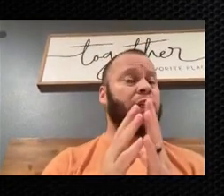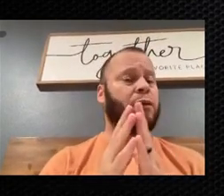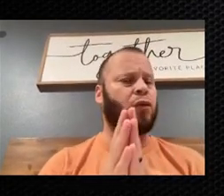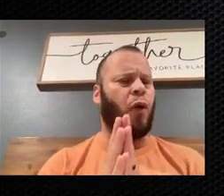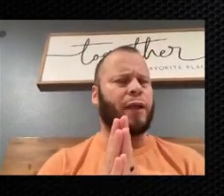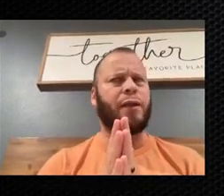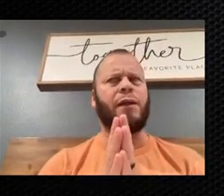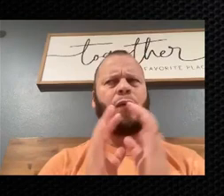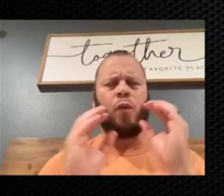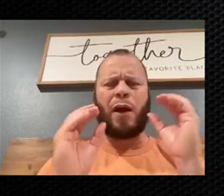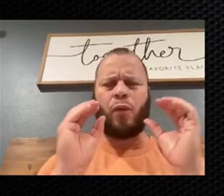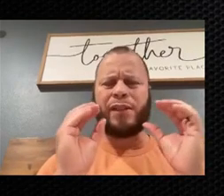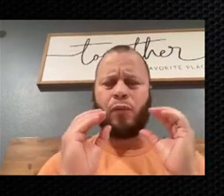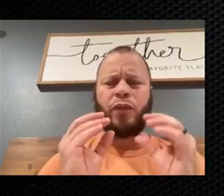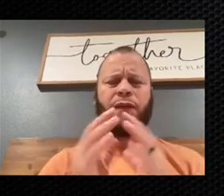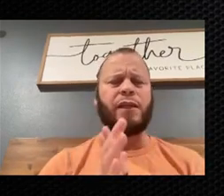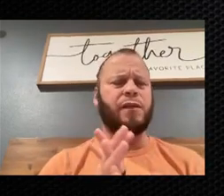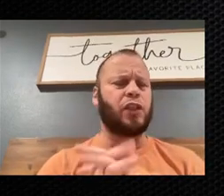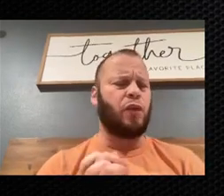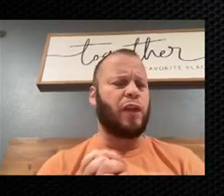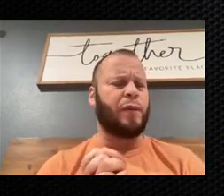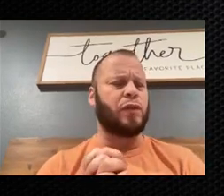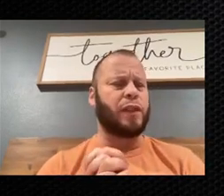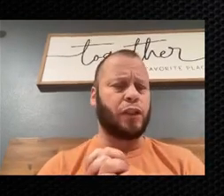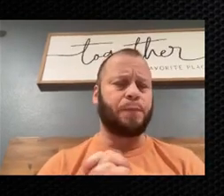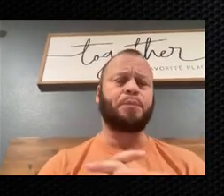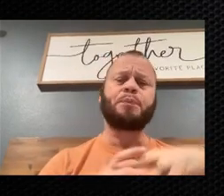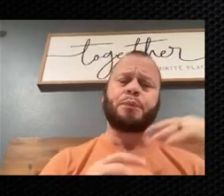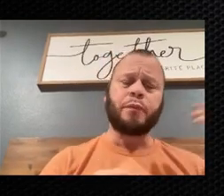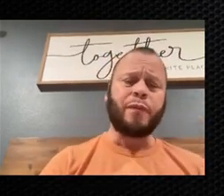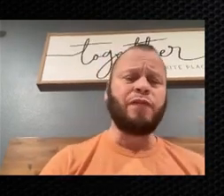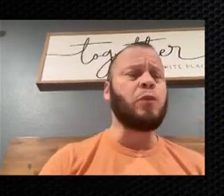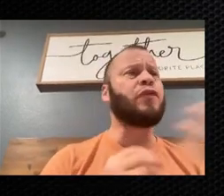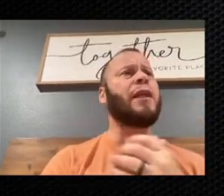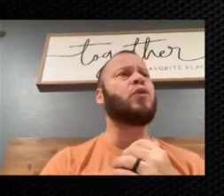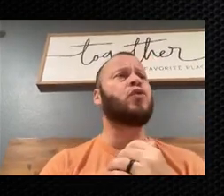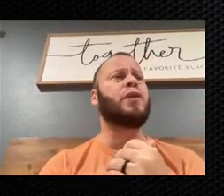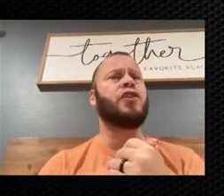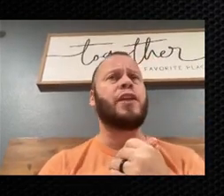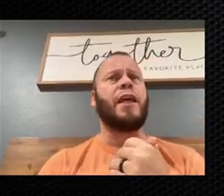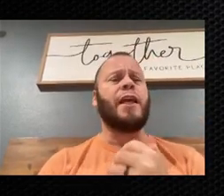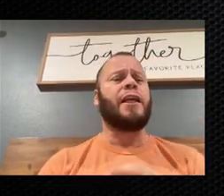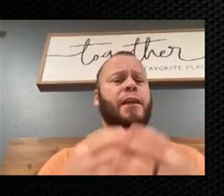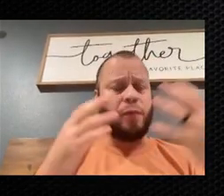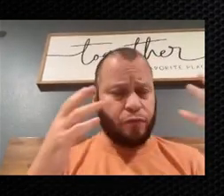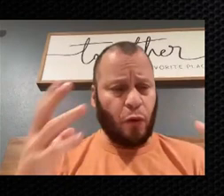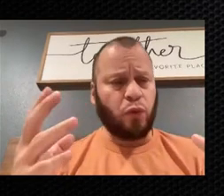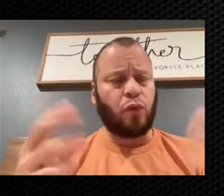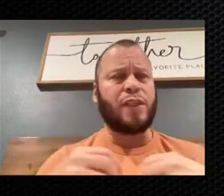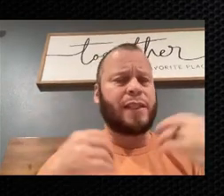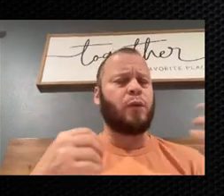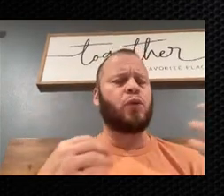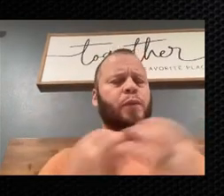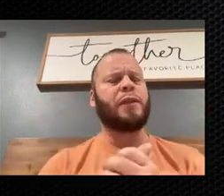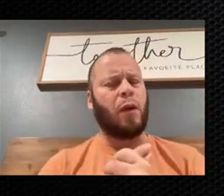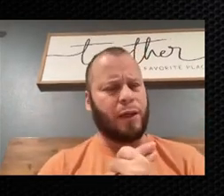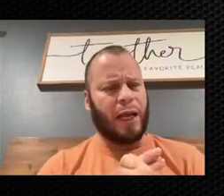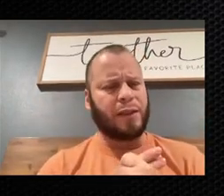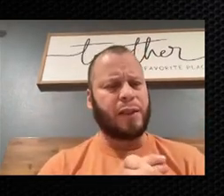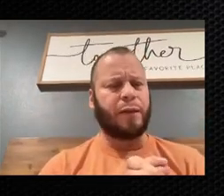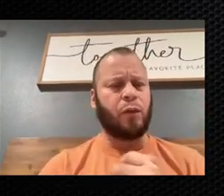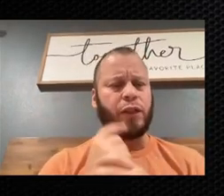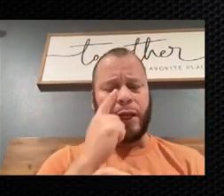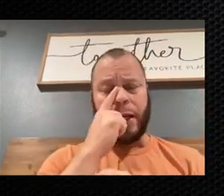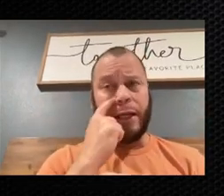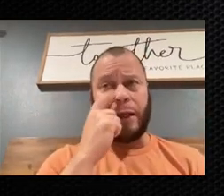um pouquinho do Tik Tok uma coisa muito interessante que eu vou falar para vocês vamos falar do juiz que voltou saiu do hospital